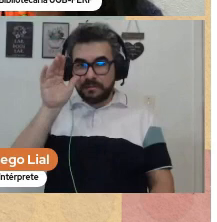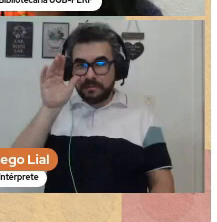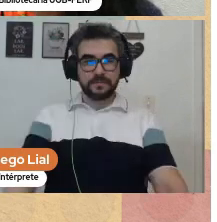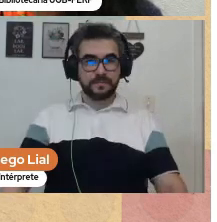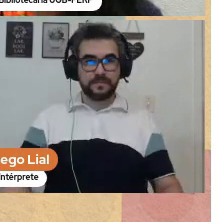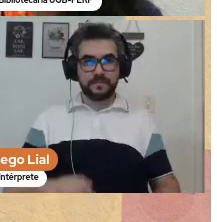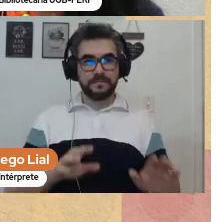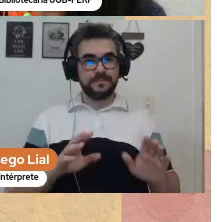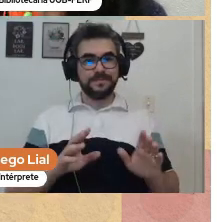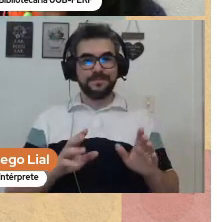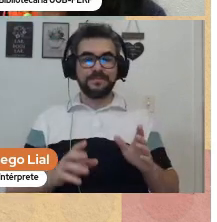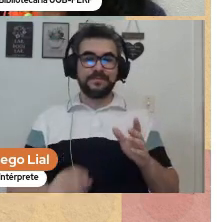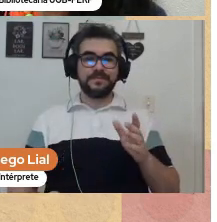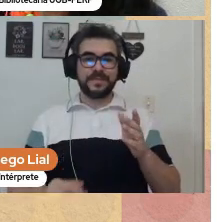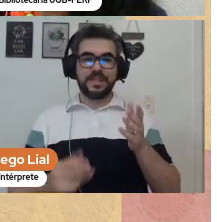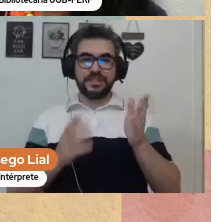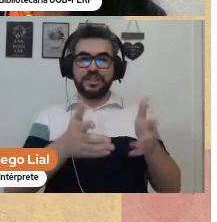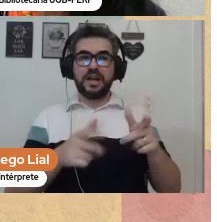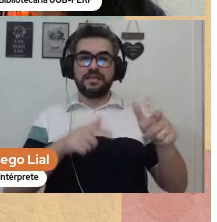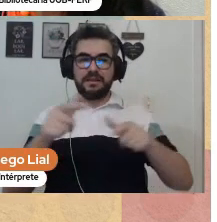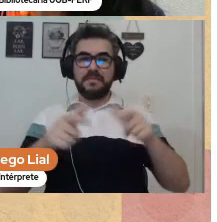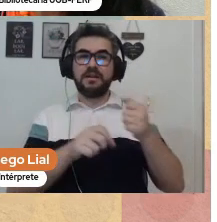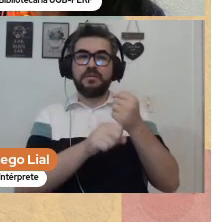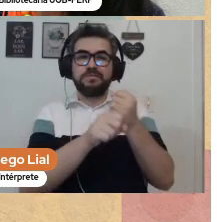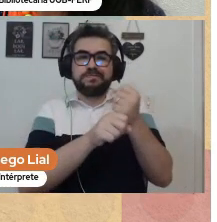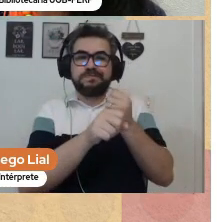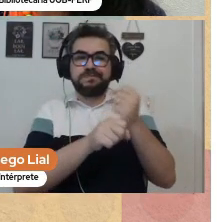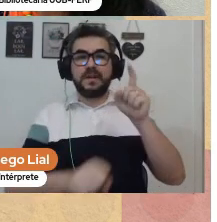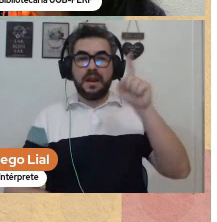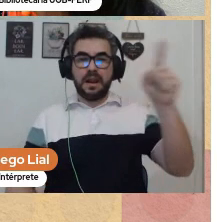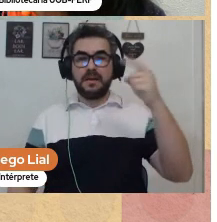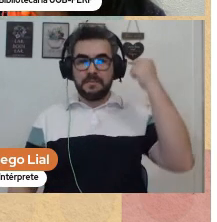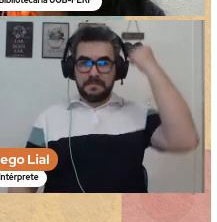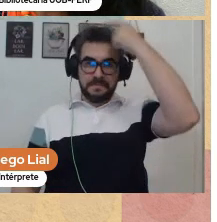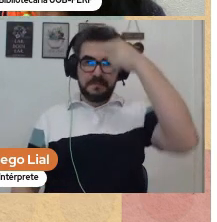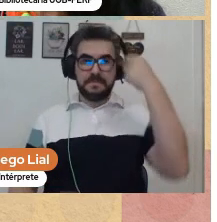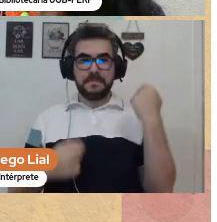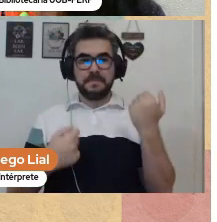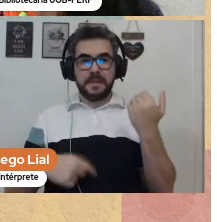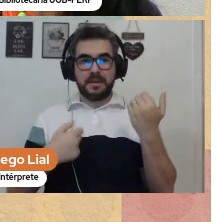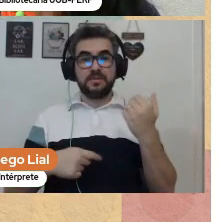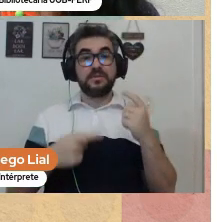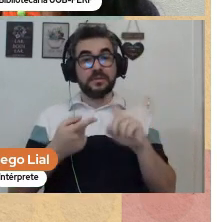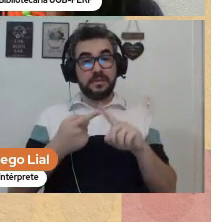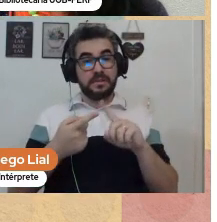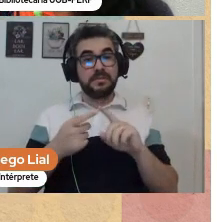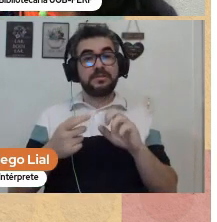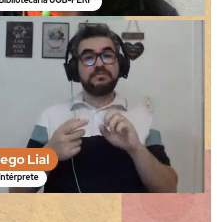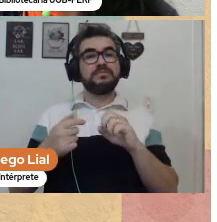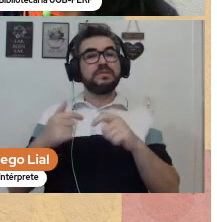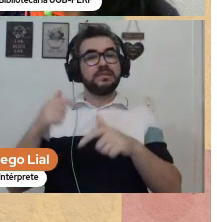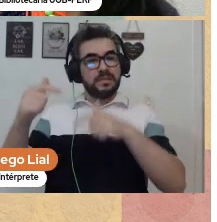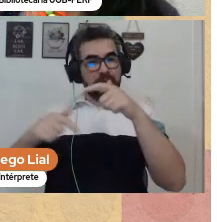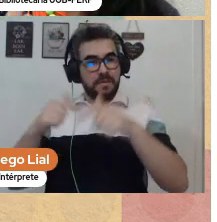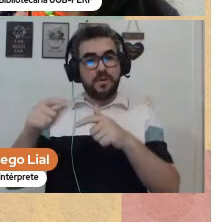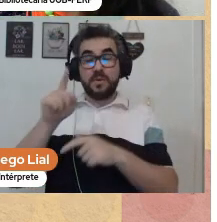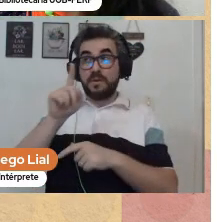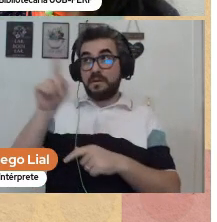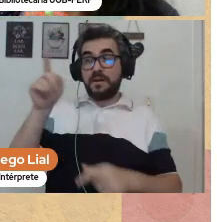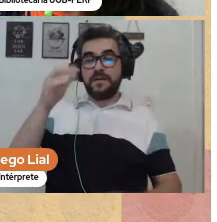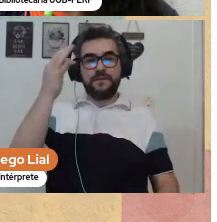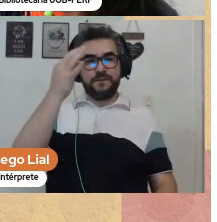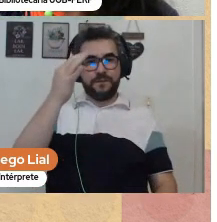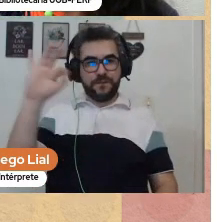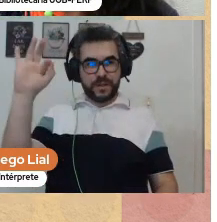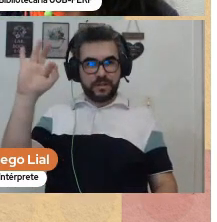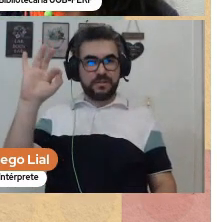Fonoteca Nacional do México, e ela fez também um trabalho junto com o Museu Dôme na França, e mesmo lá na Fonoteca,